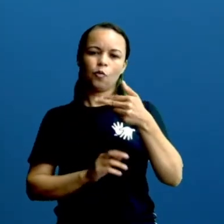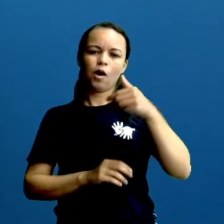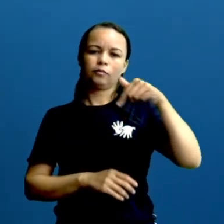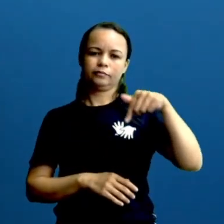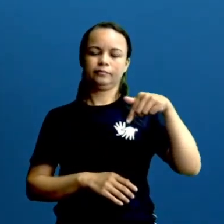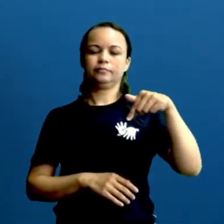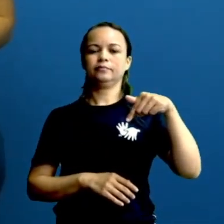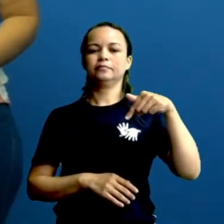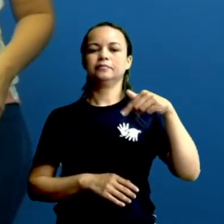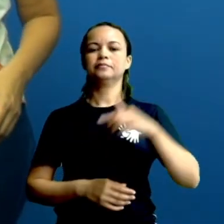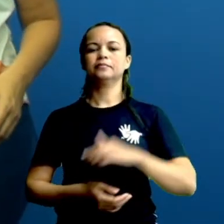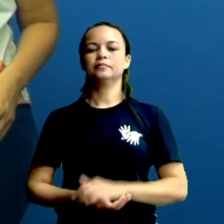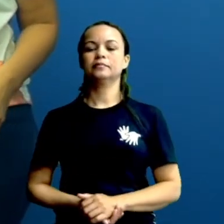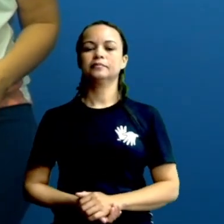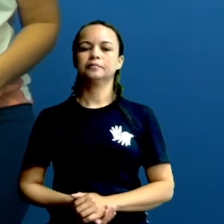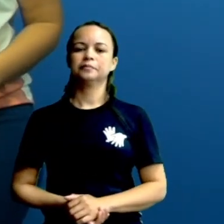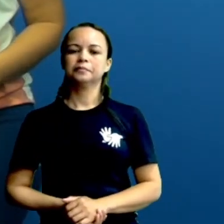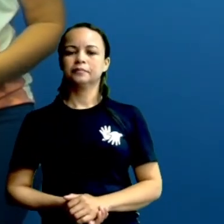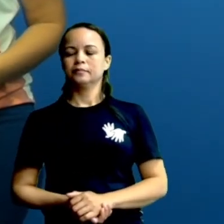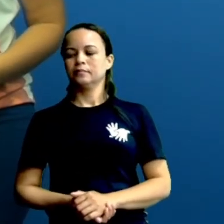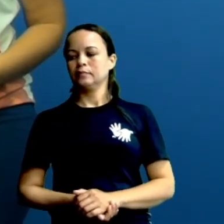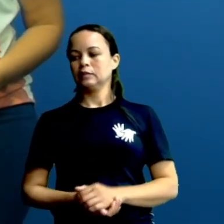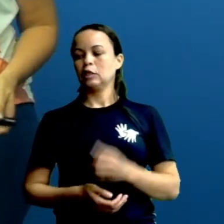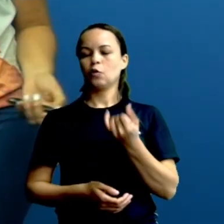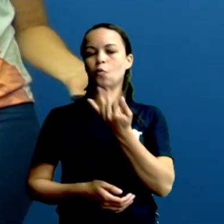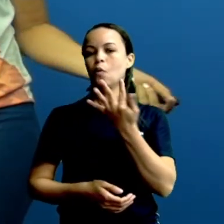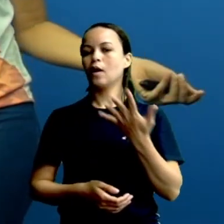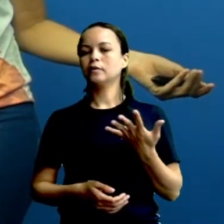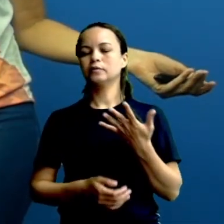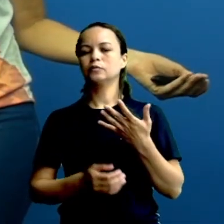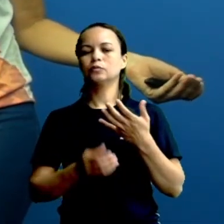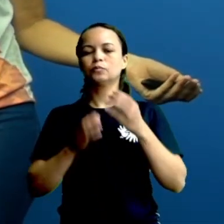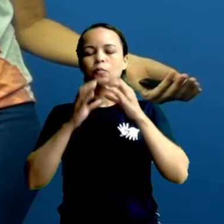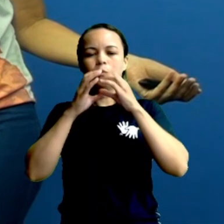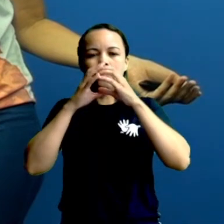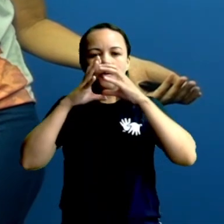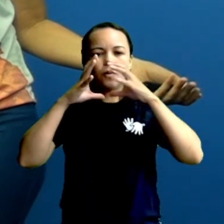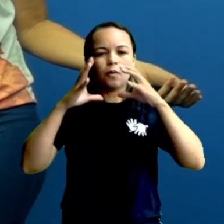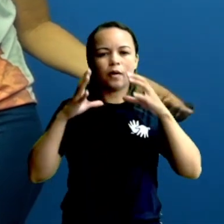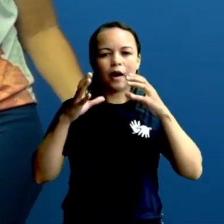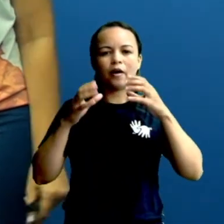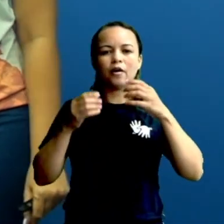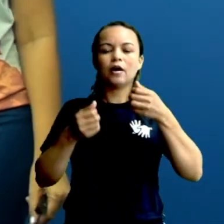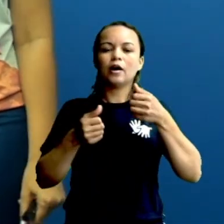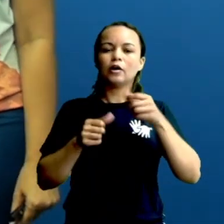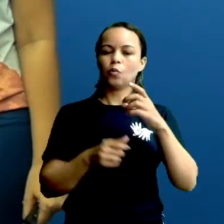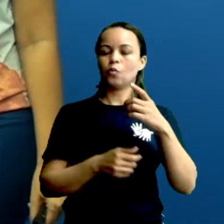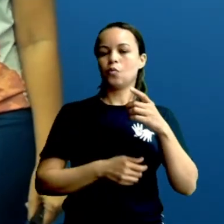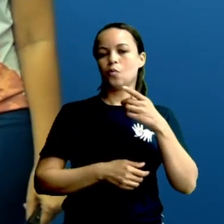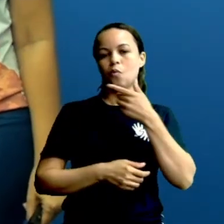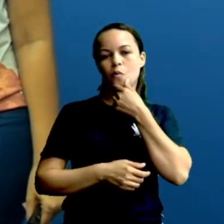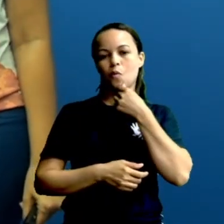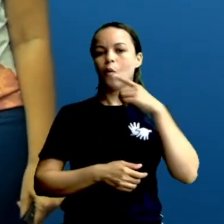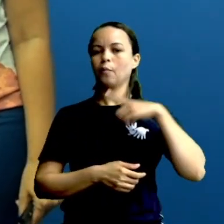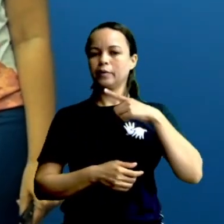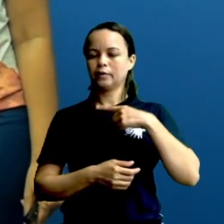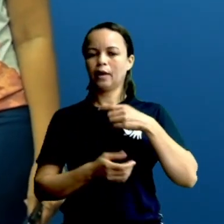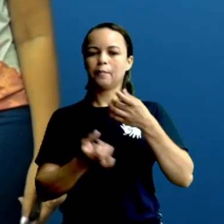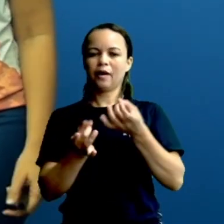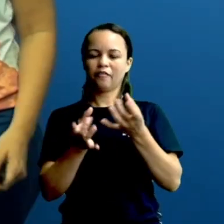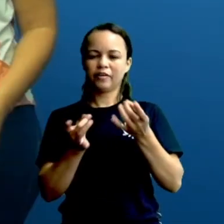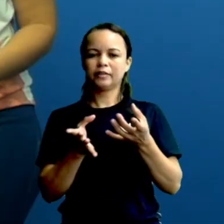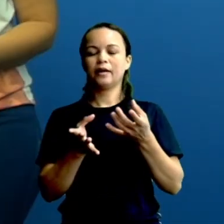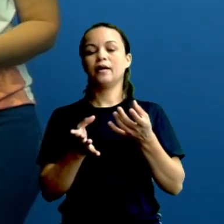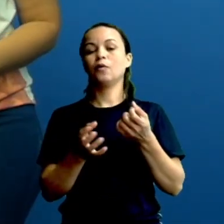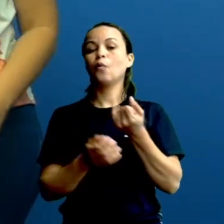a 7, certo? Então, com quantos balões sobraram lá para o seu João vender na praça? Sobraram